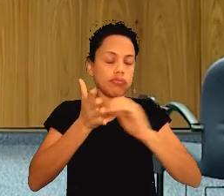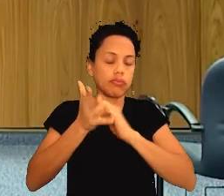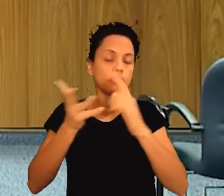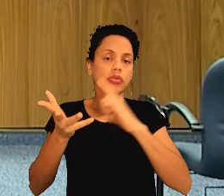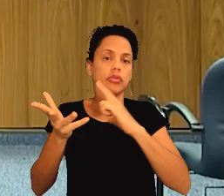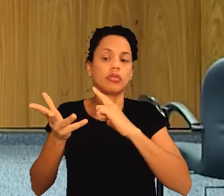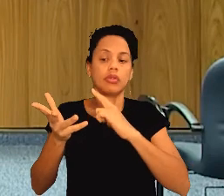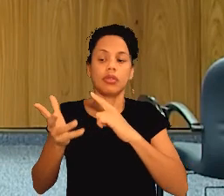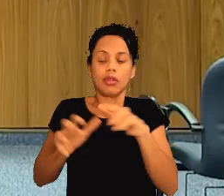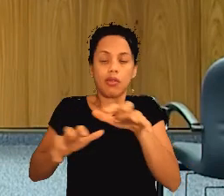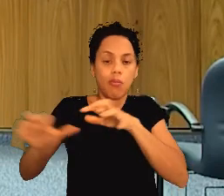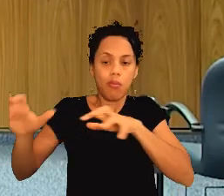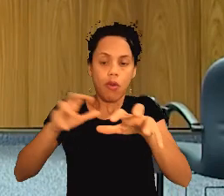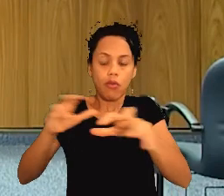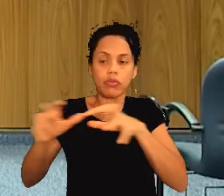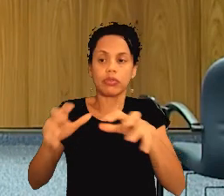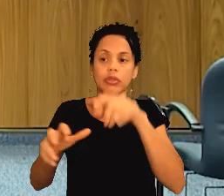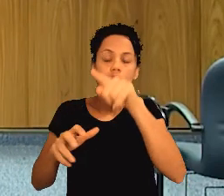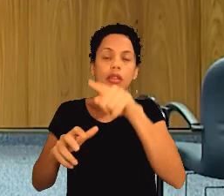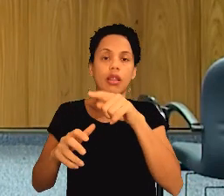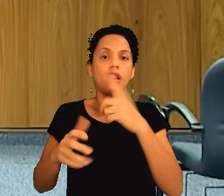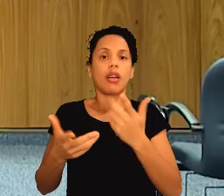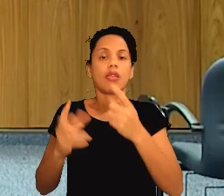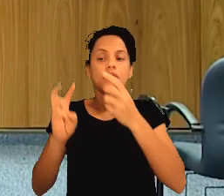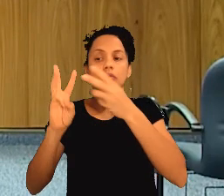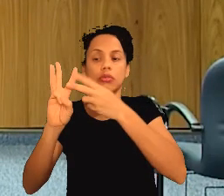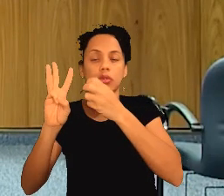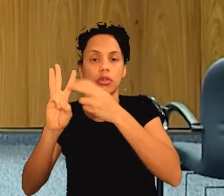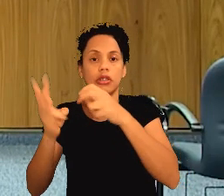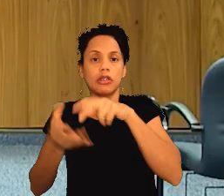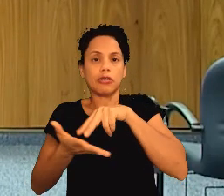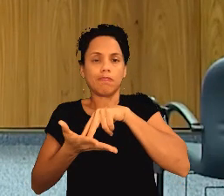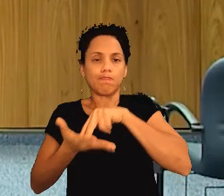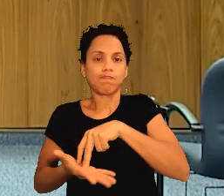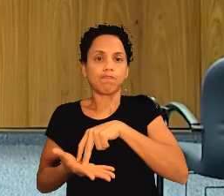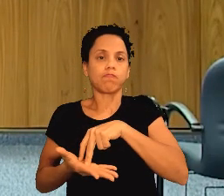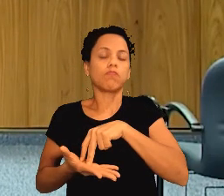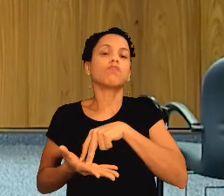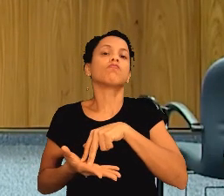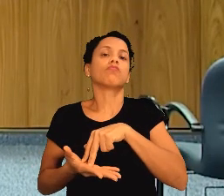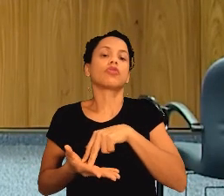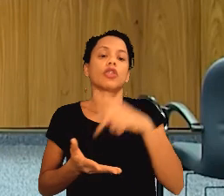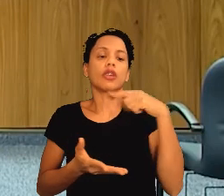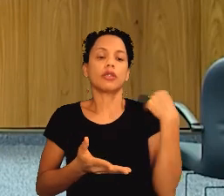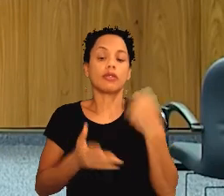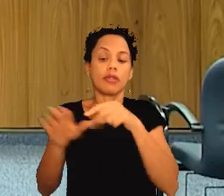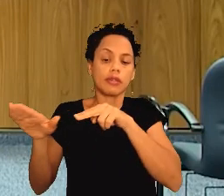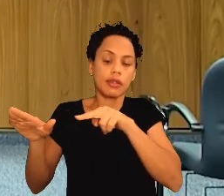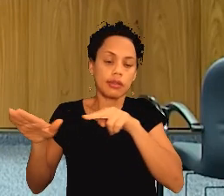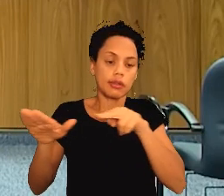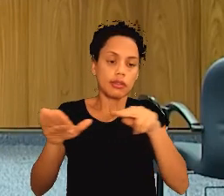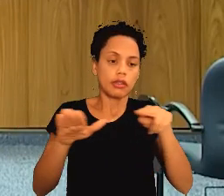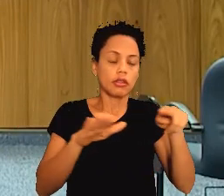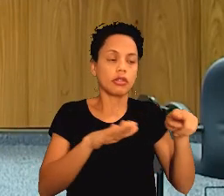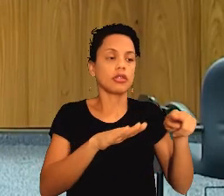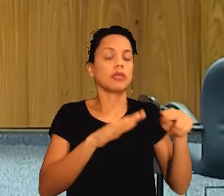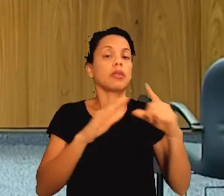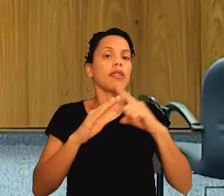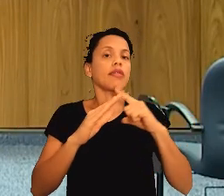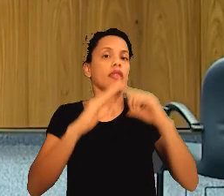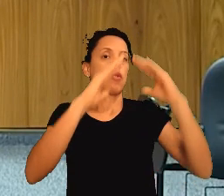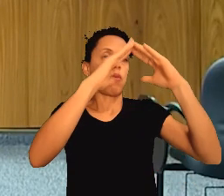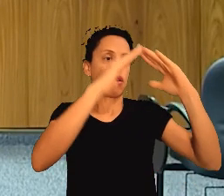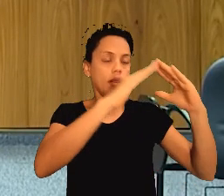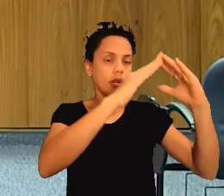o que tem movido os indígenas a uma resistência muito eloquente. A gente está tendo, essa semana, justamente,